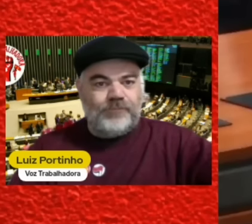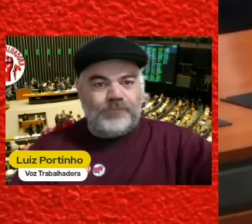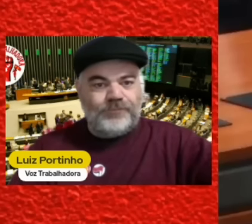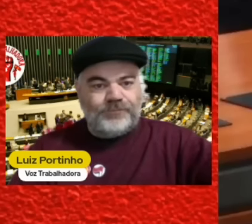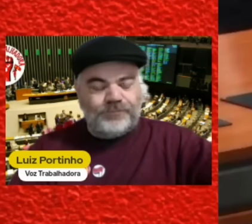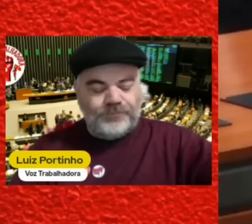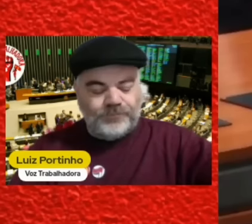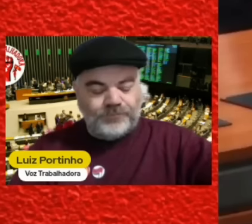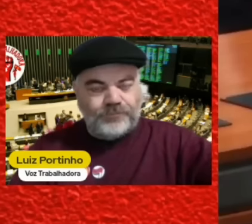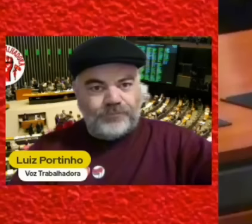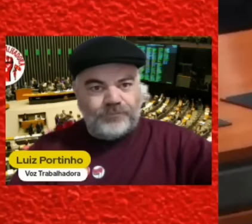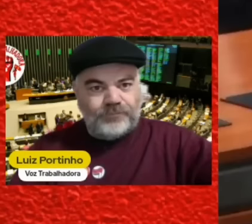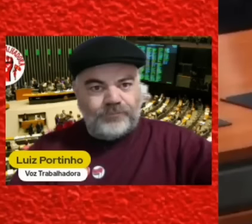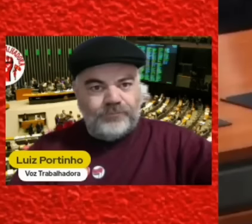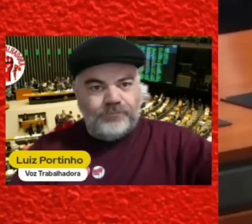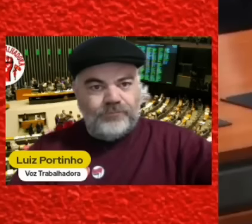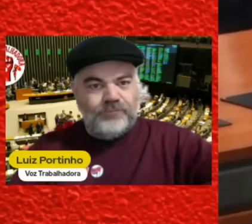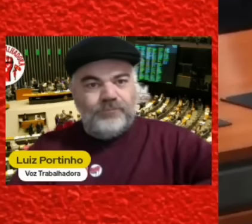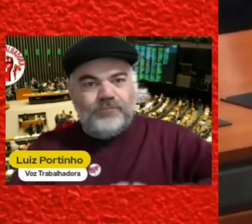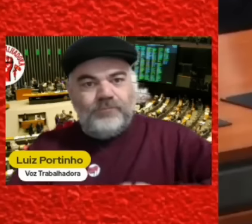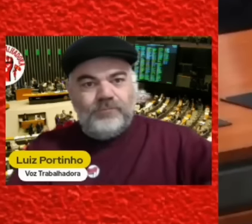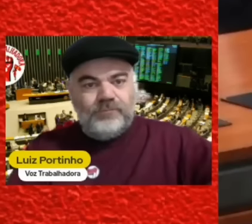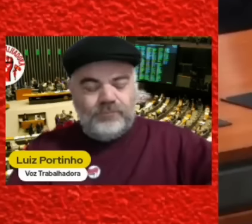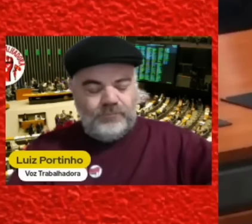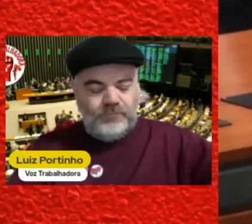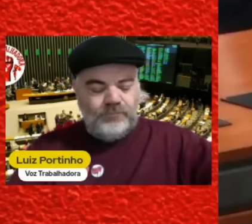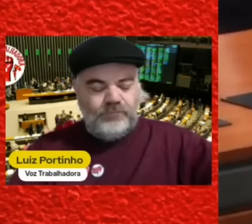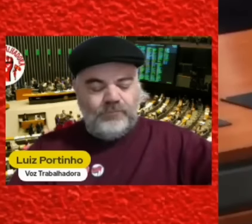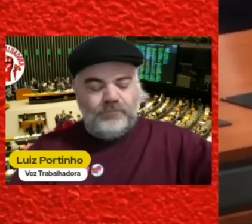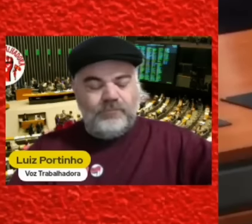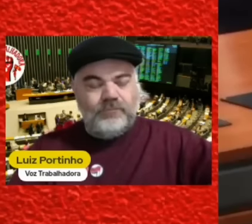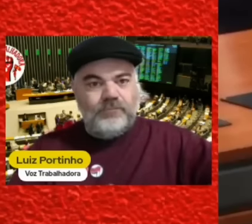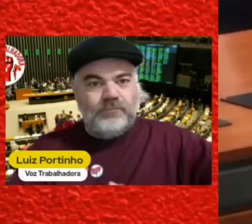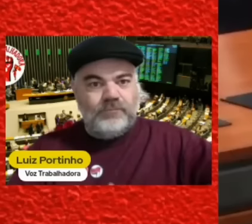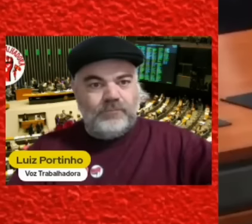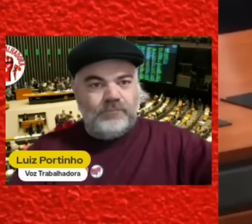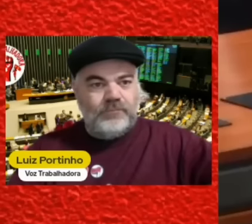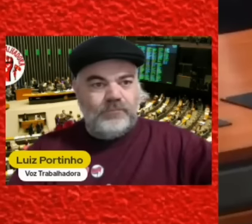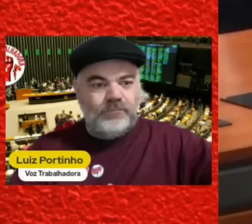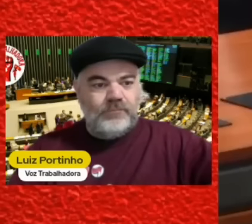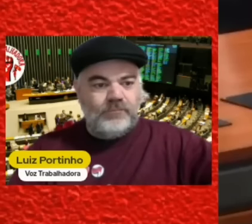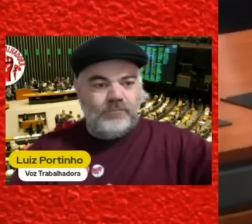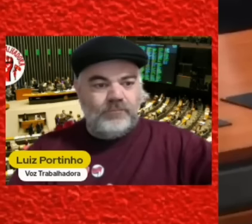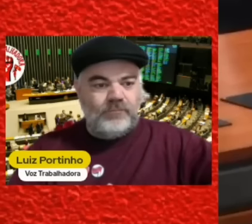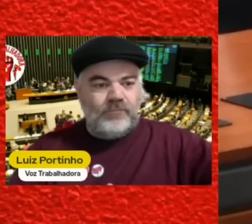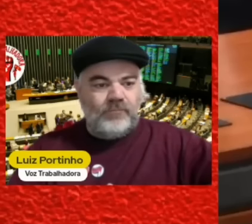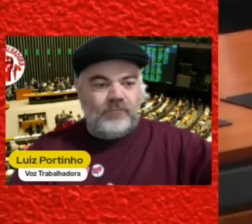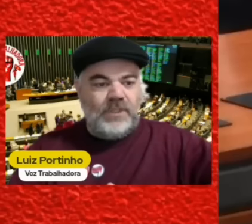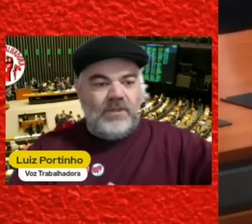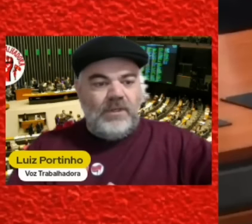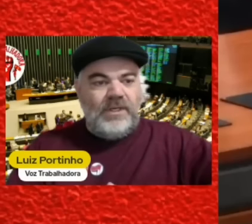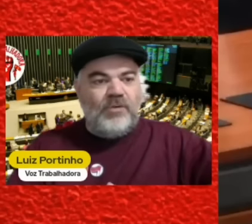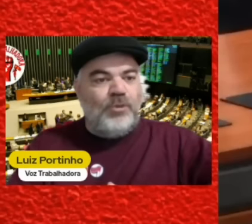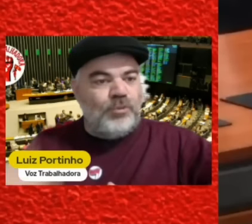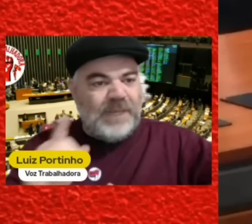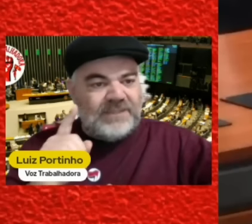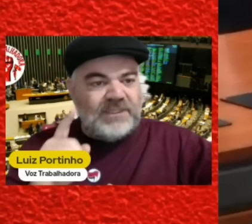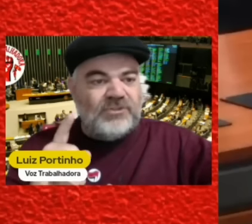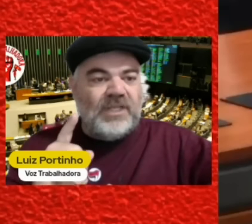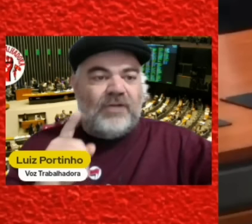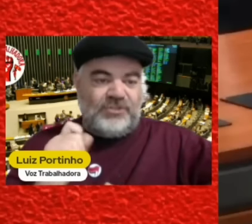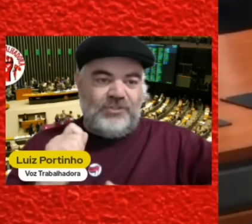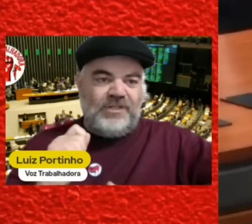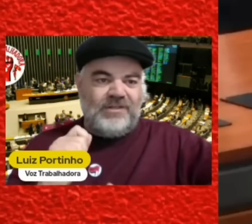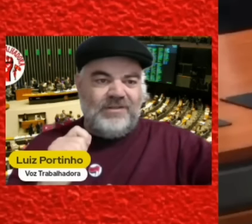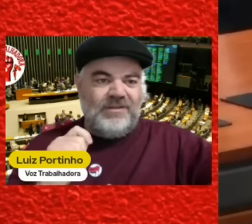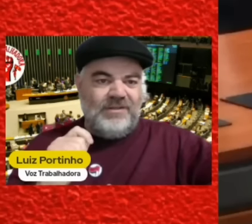de 1941 de chuvas e cheias e desastres muito parecidos. Claro que esse é sem... Não, muito parecidos